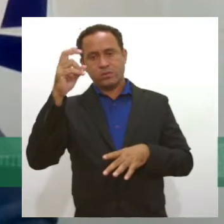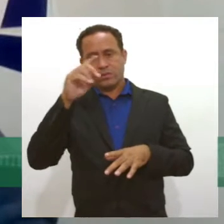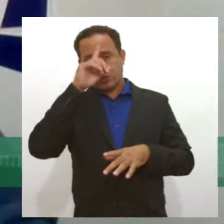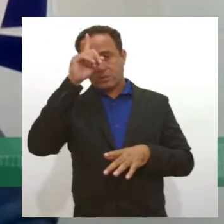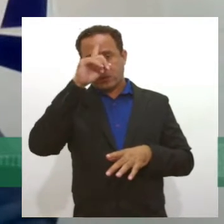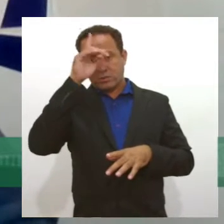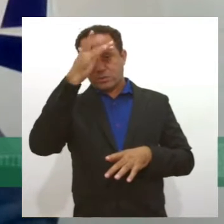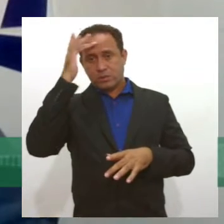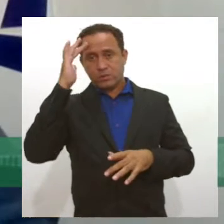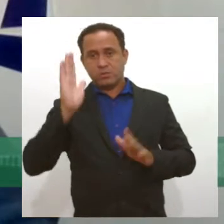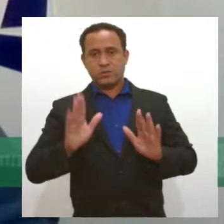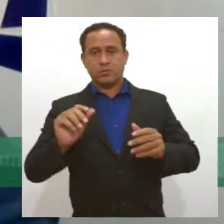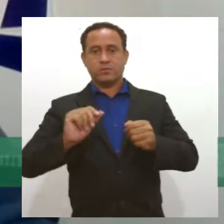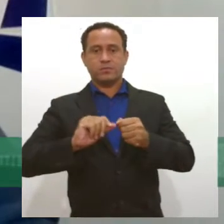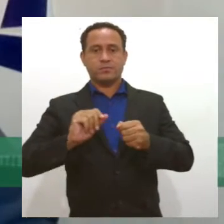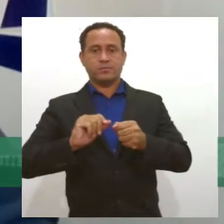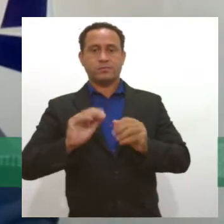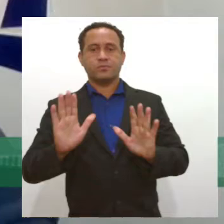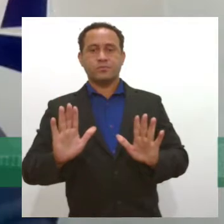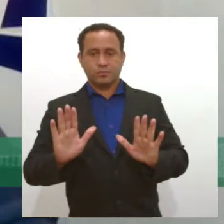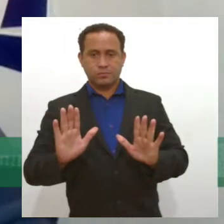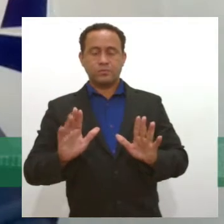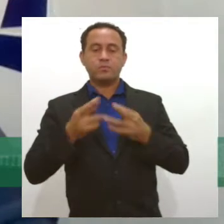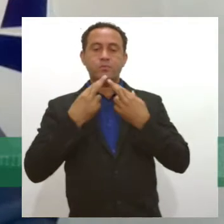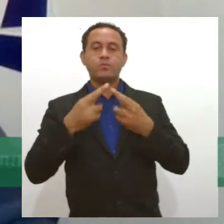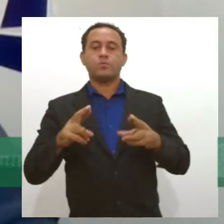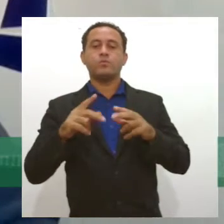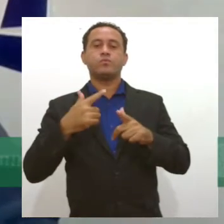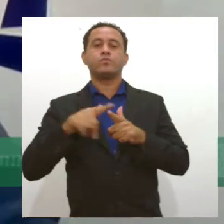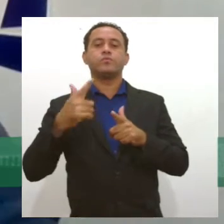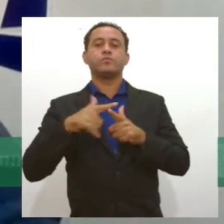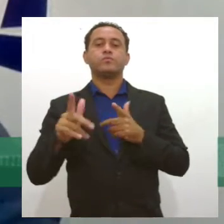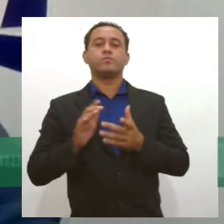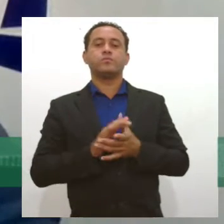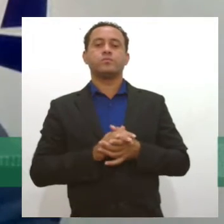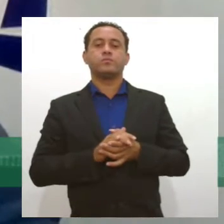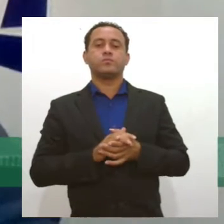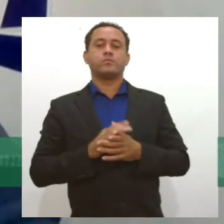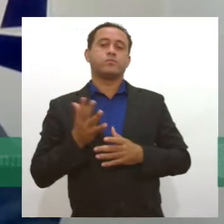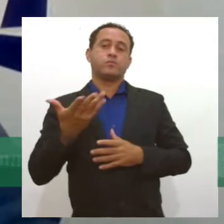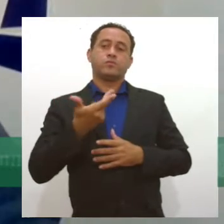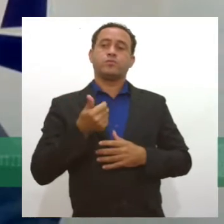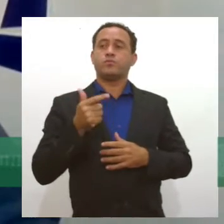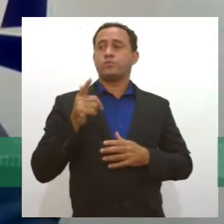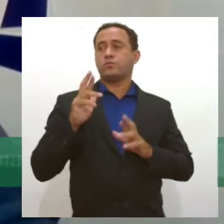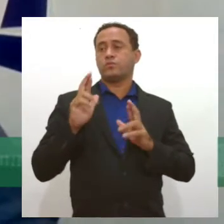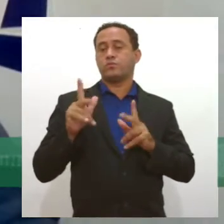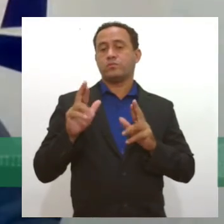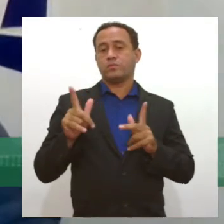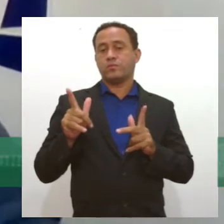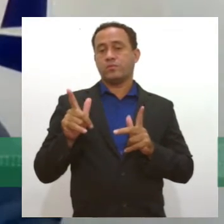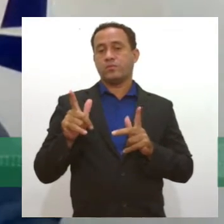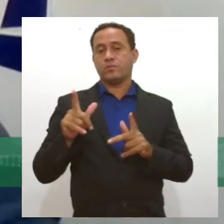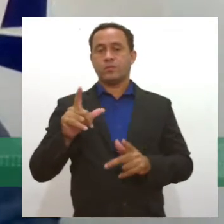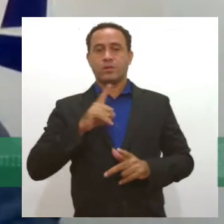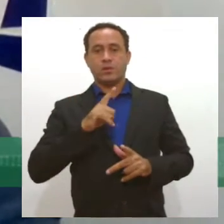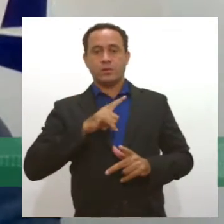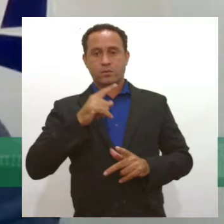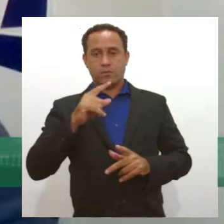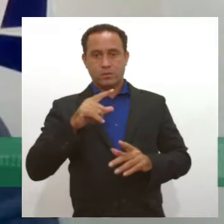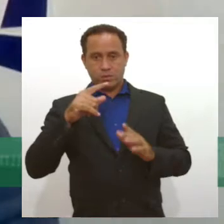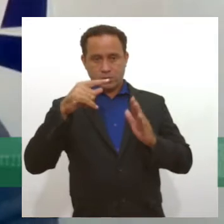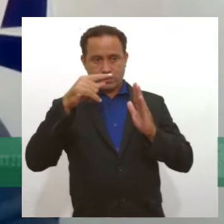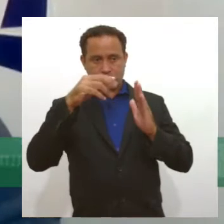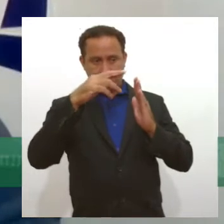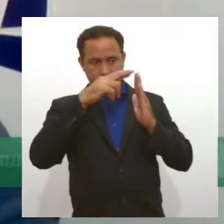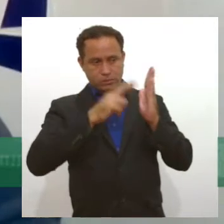você executar ou resolver um problema de outra maneira, né? Se você define como fazer,